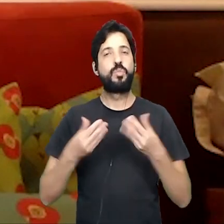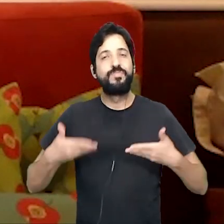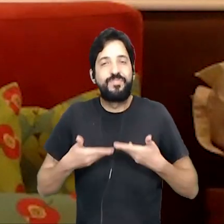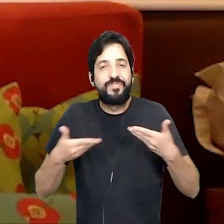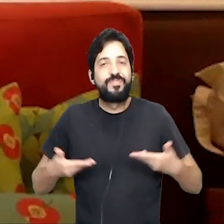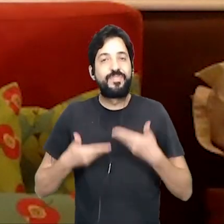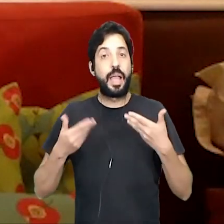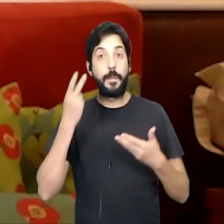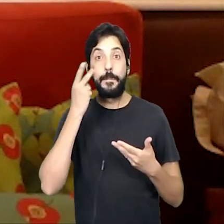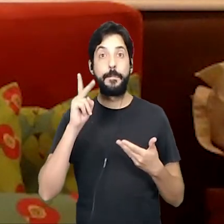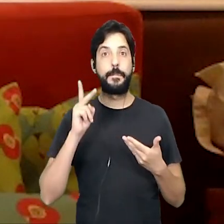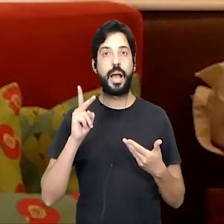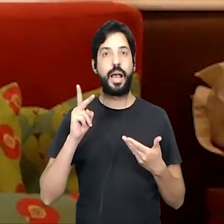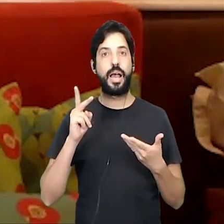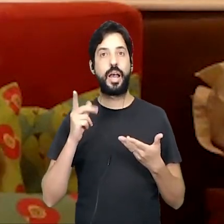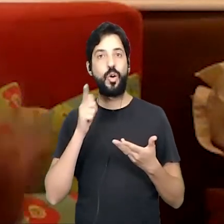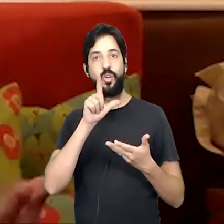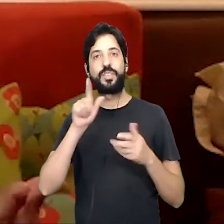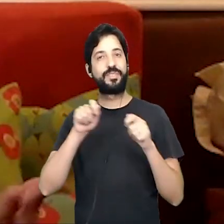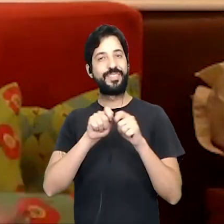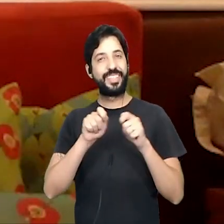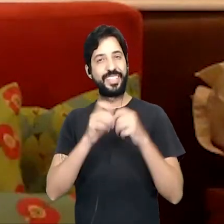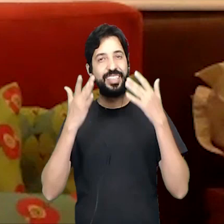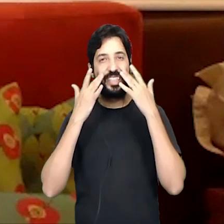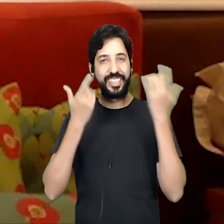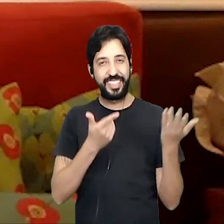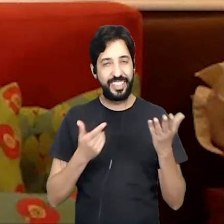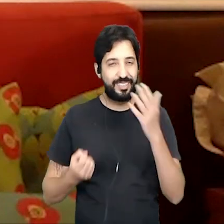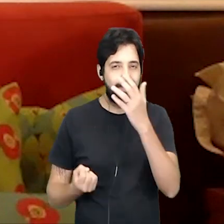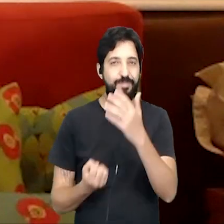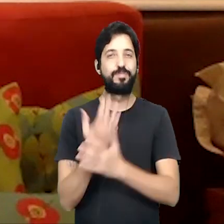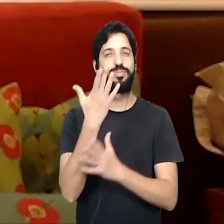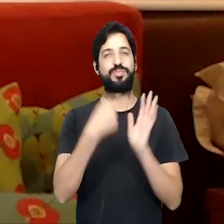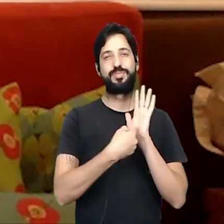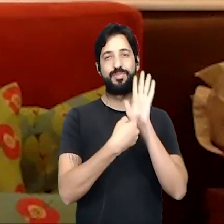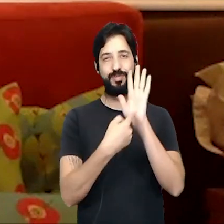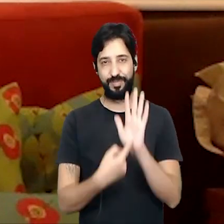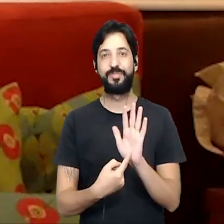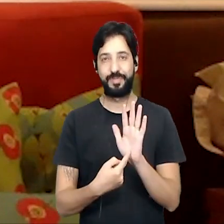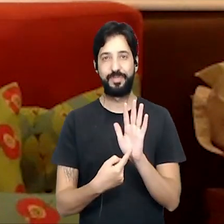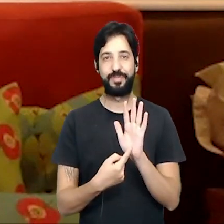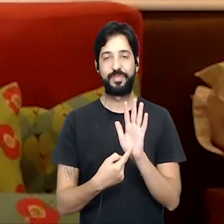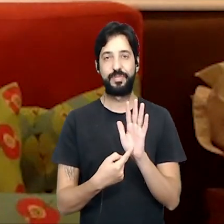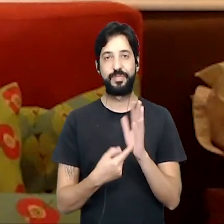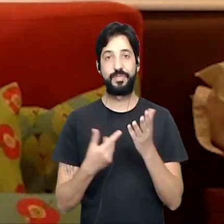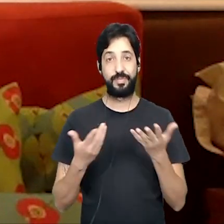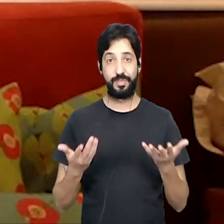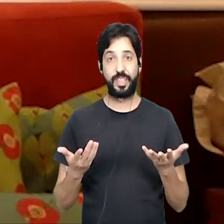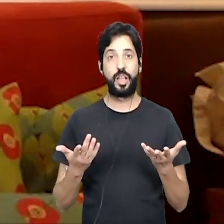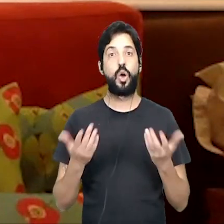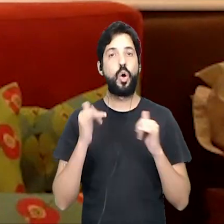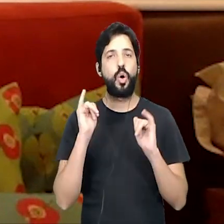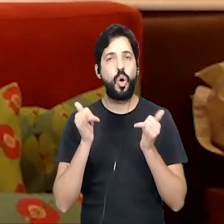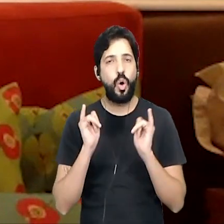as motivações para vocês embarcarem nessa aventura de criação desse experimento